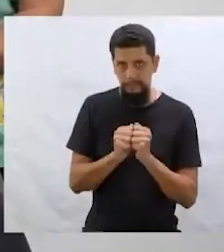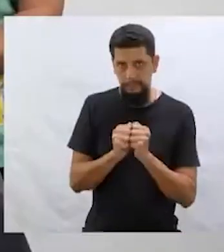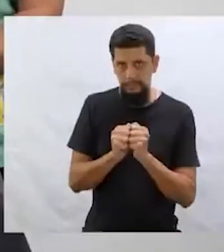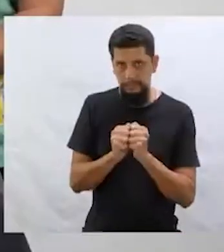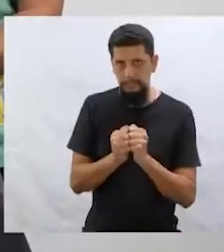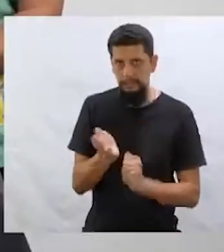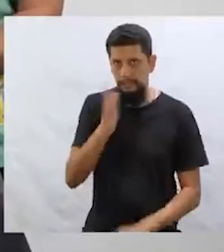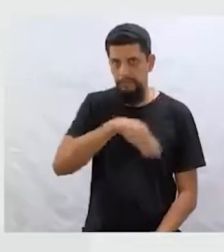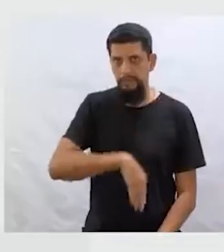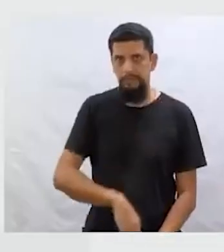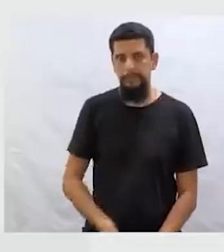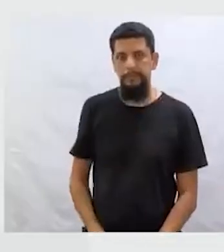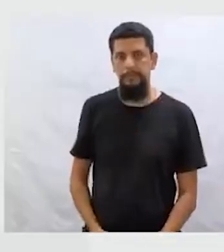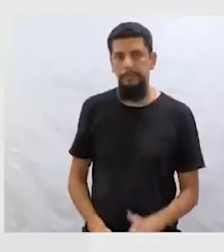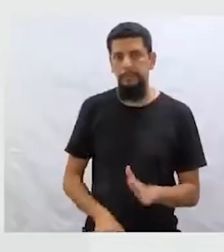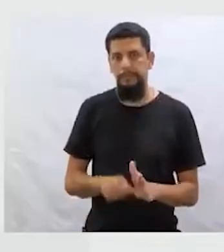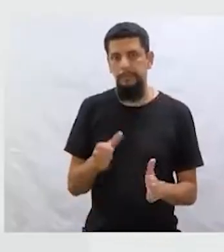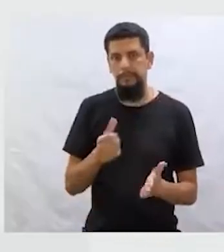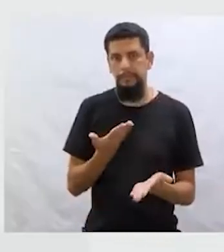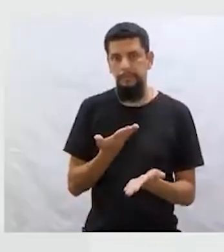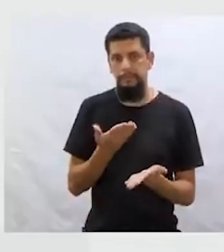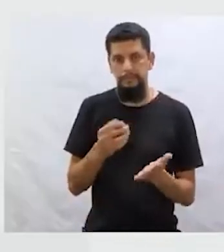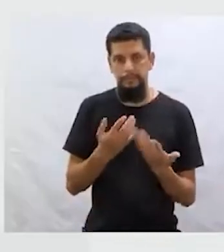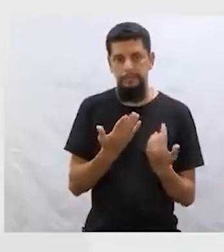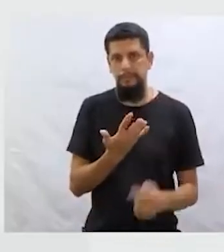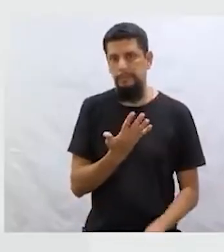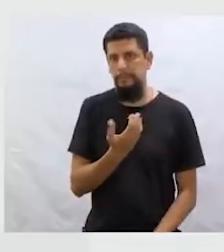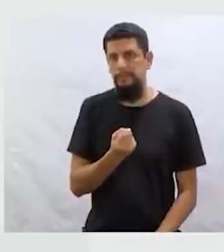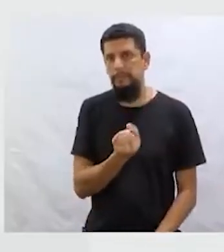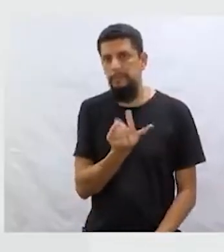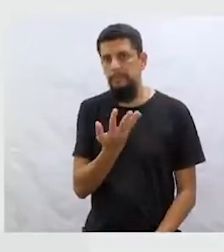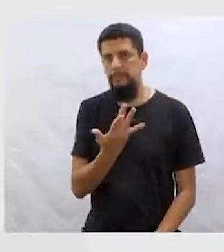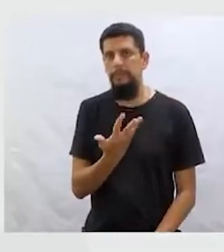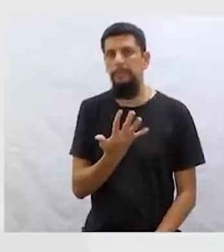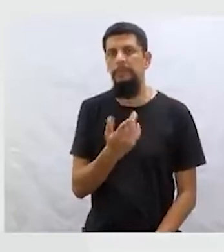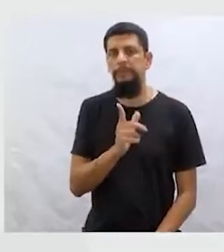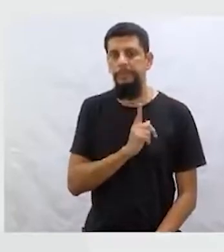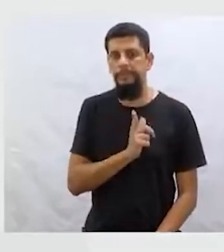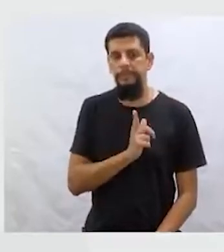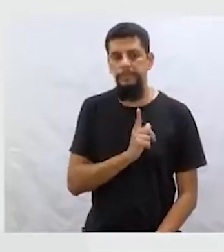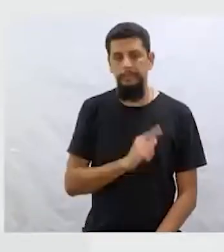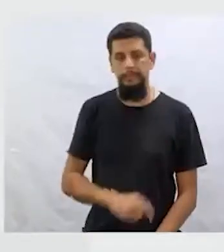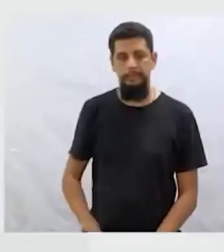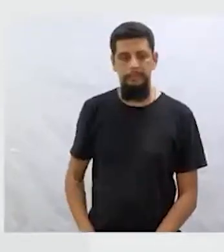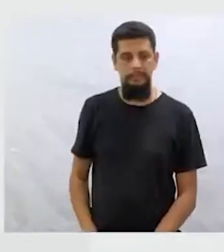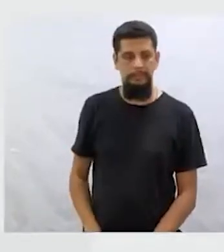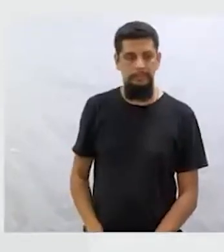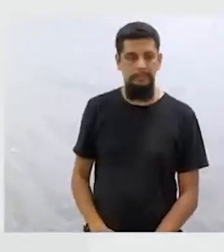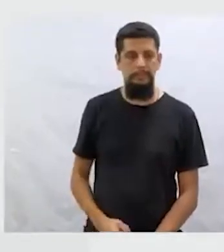fazer juntos? Então, a primeira mãozinha lá, quantos dedinhos levantados tem?